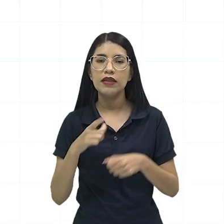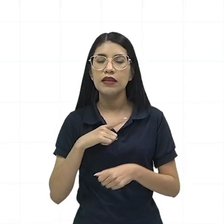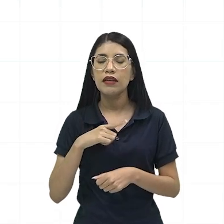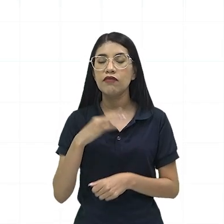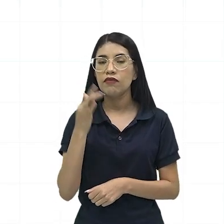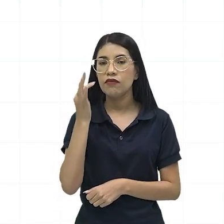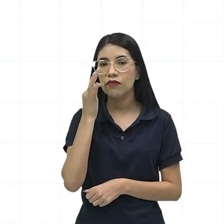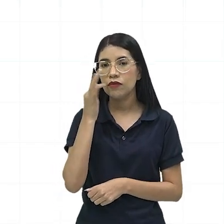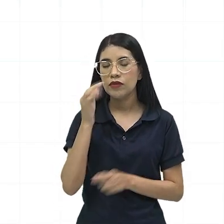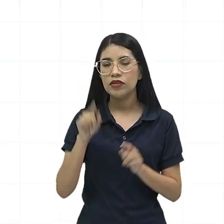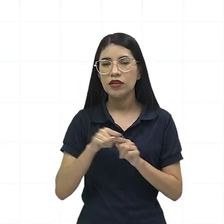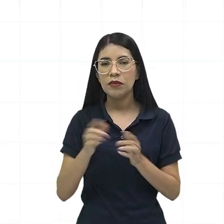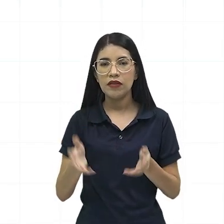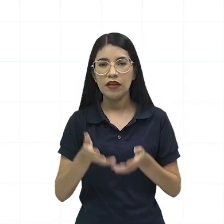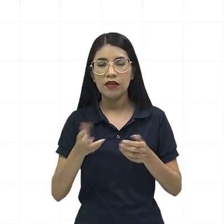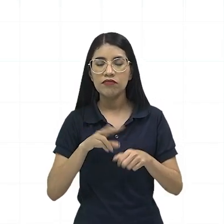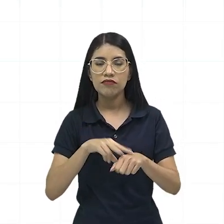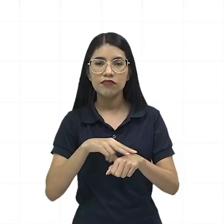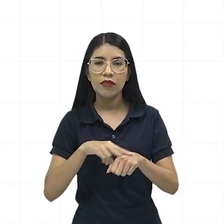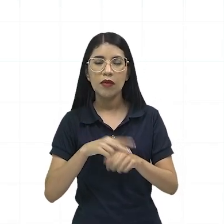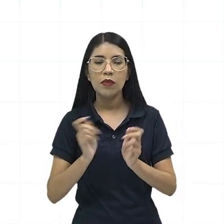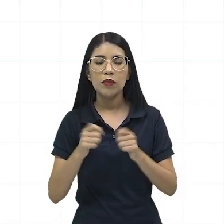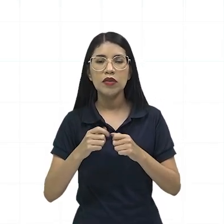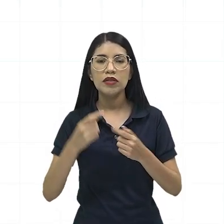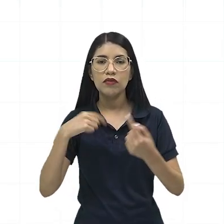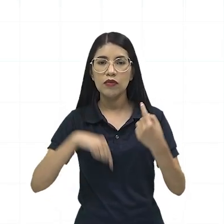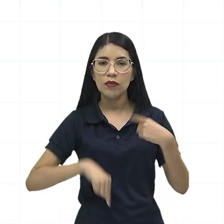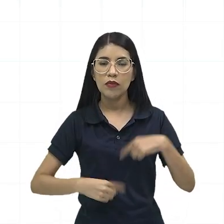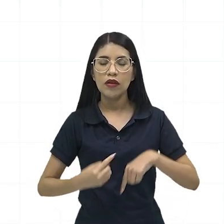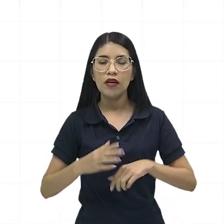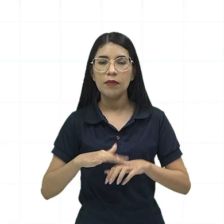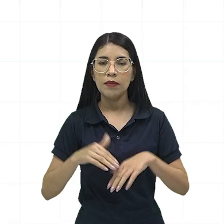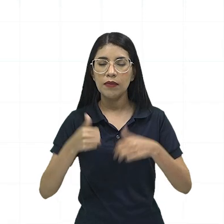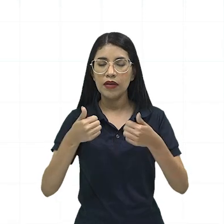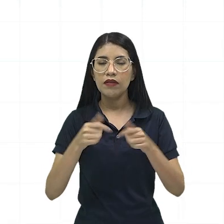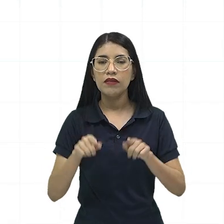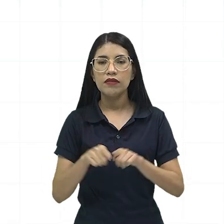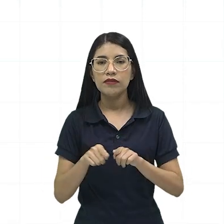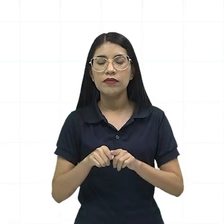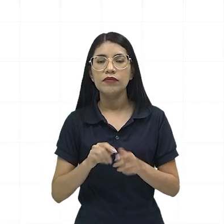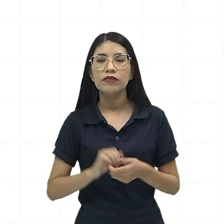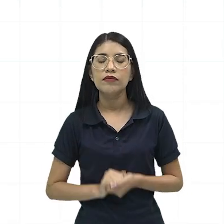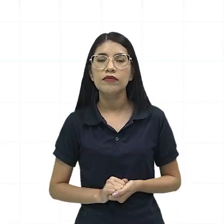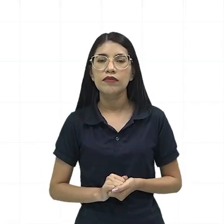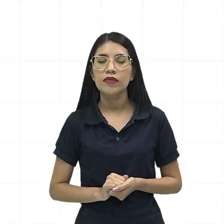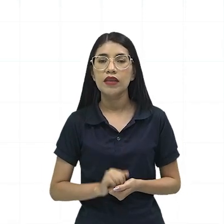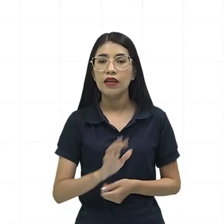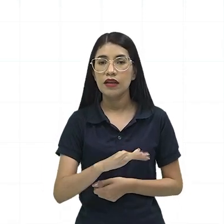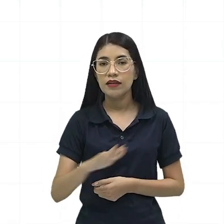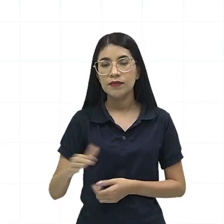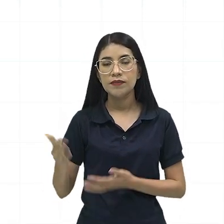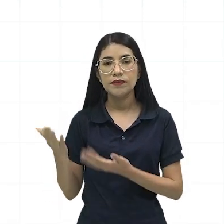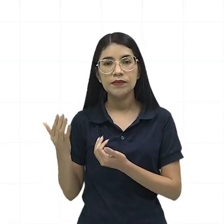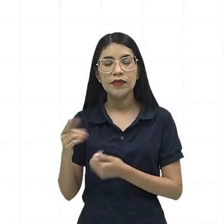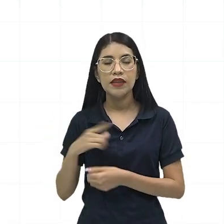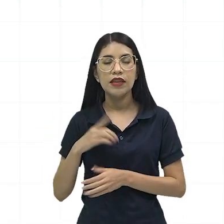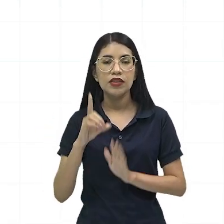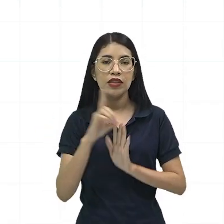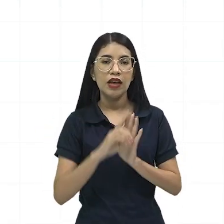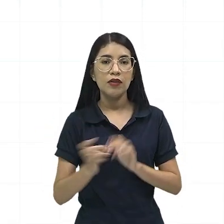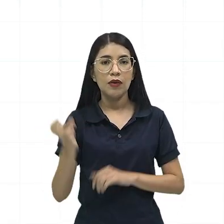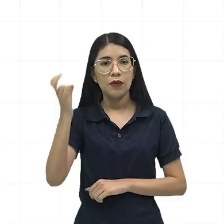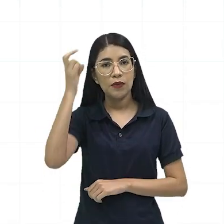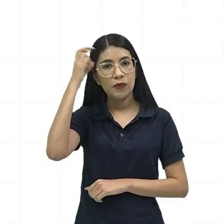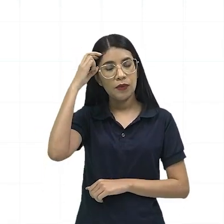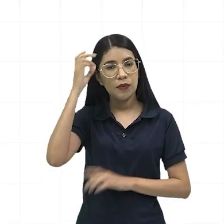ela possa desenvolver o seu sistema imunológico da melhor forma possível. Crianças e adolescentes têm direito à cultura,